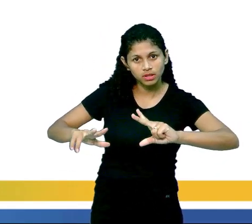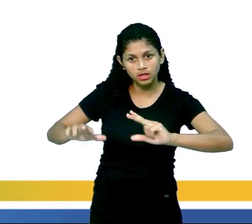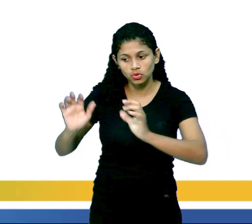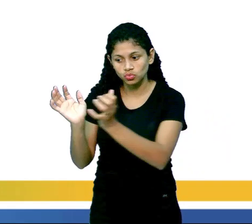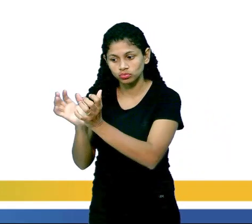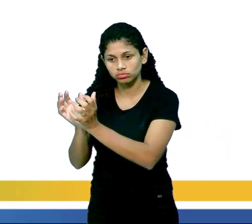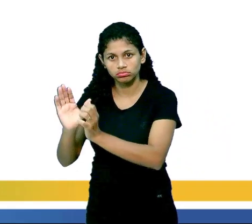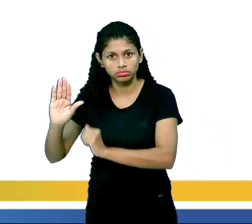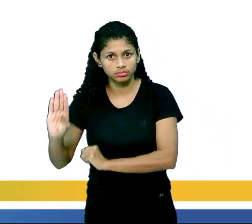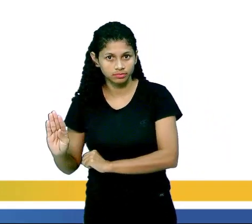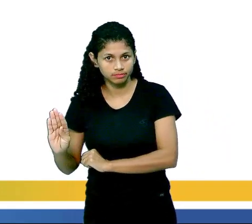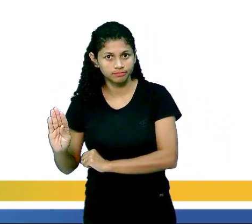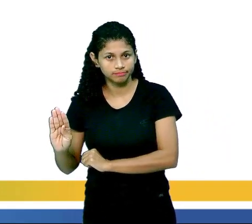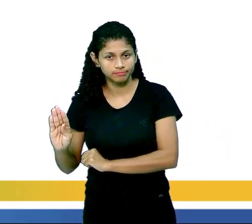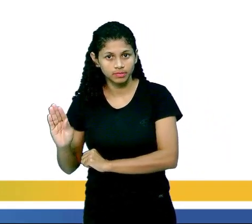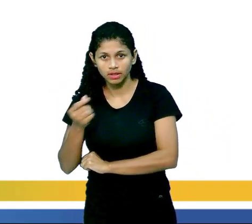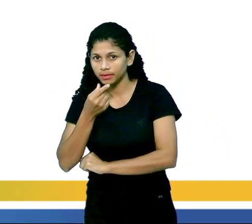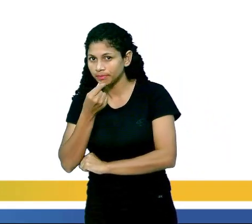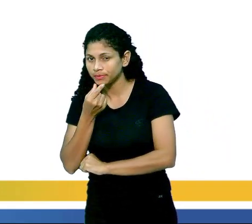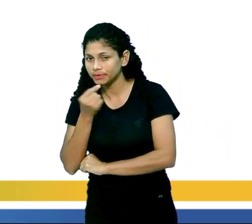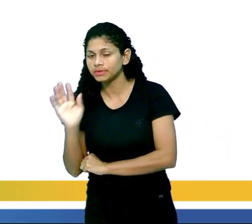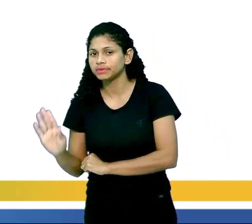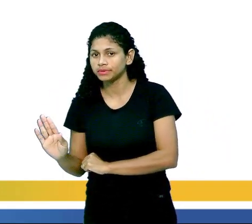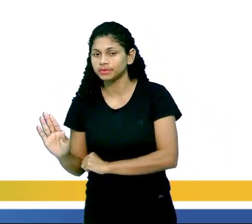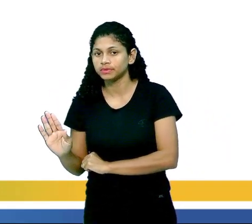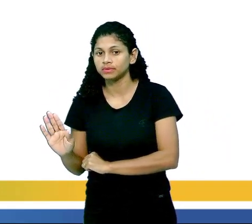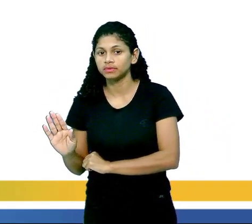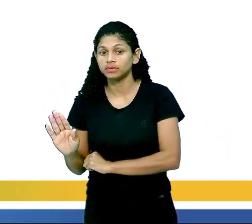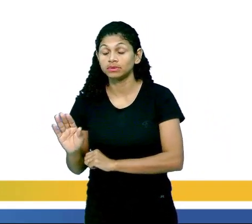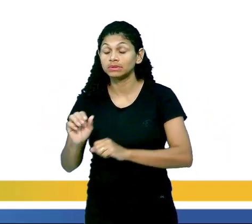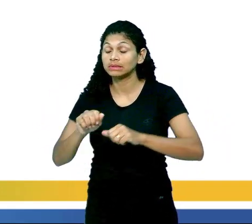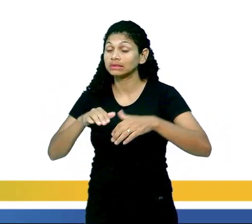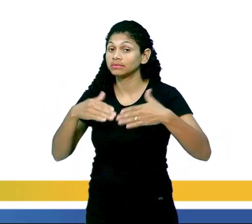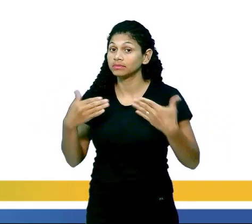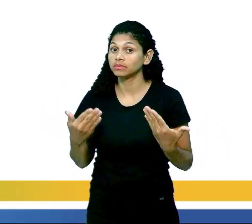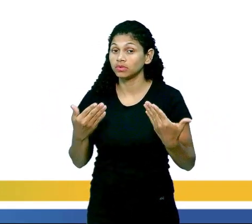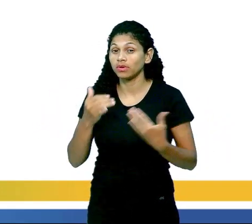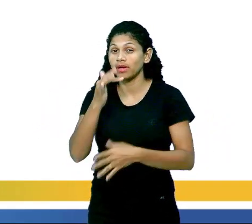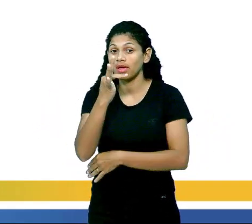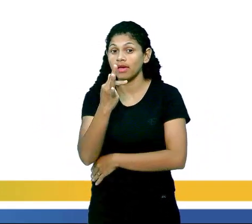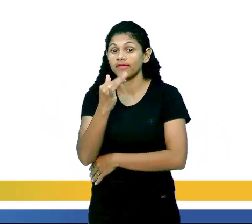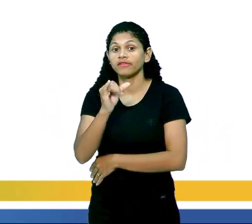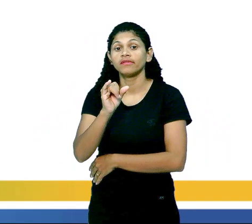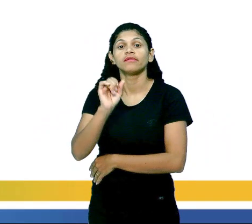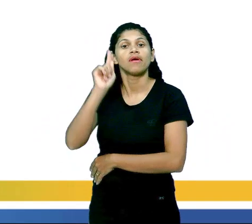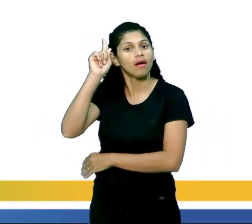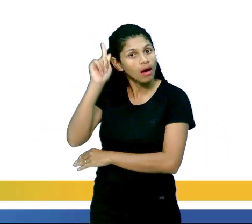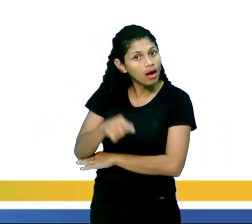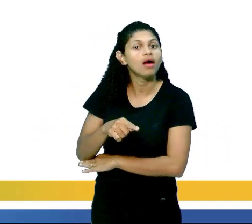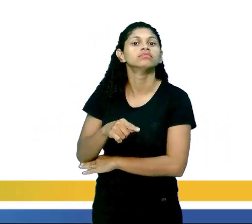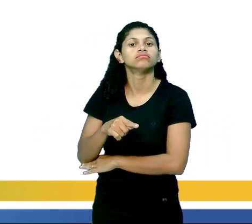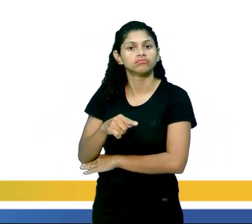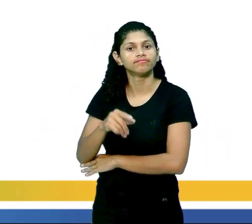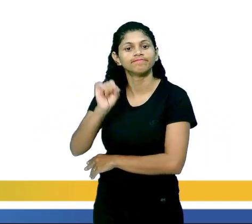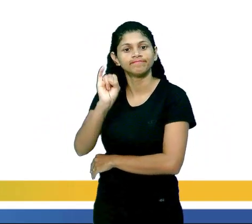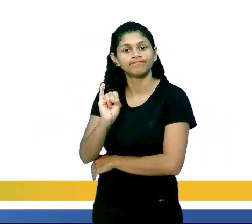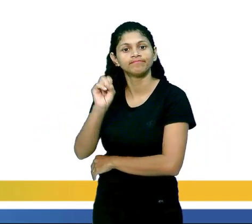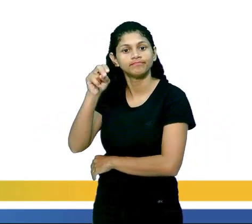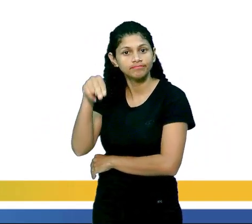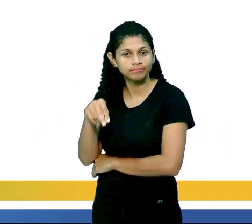podemos afirmar que F é injetiva. No entanto, como